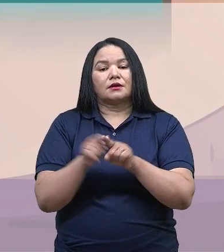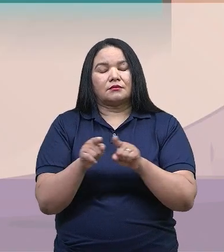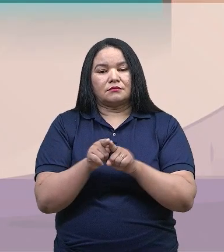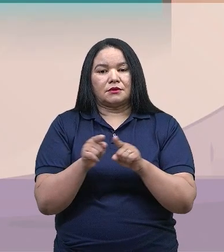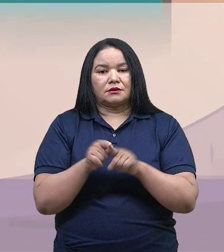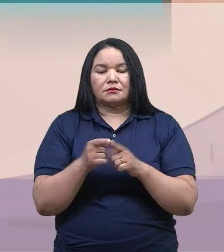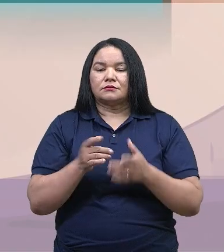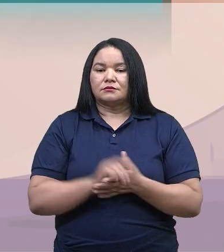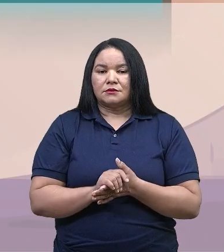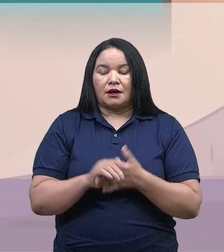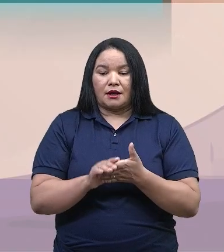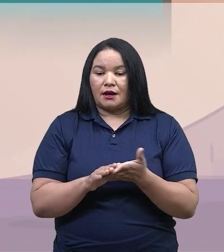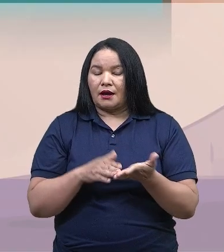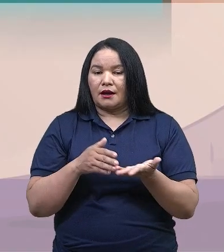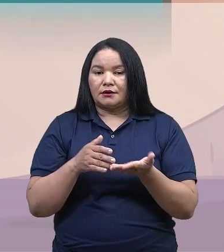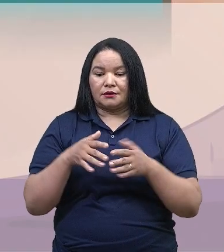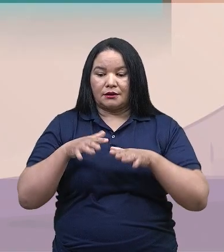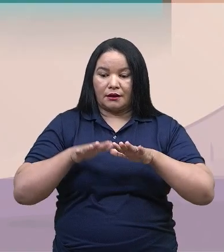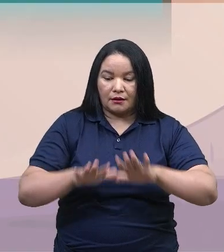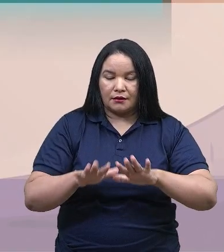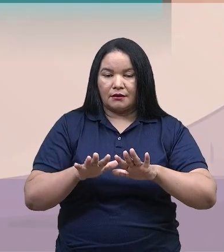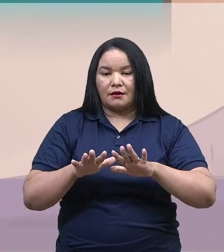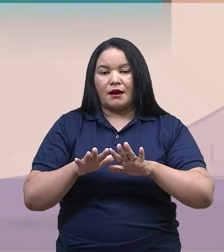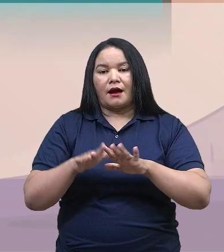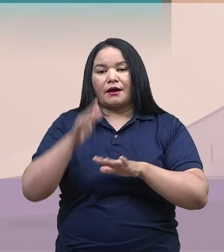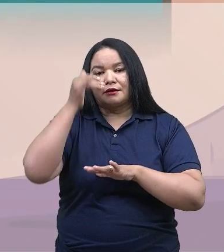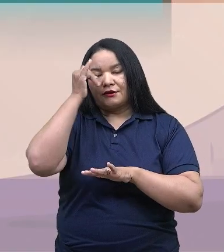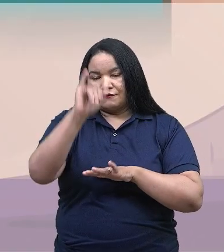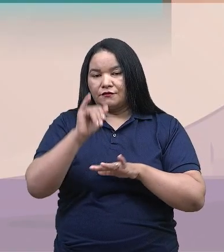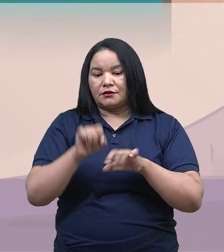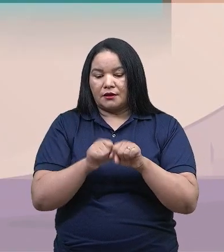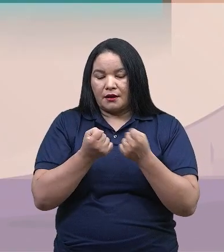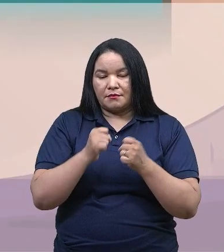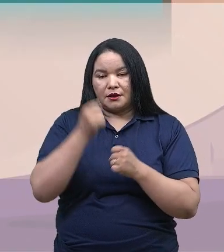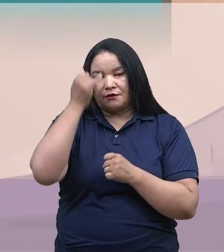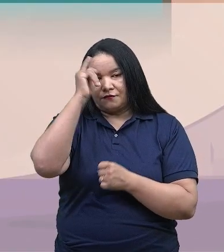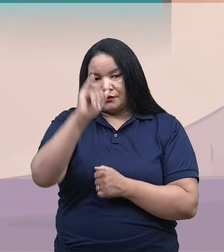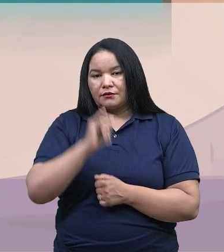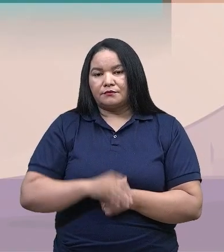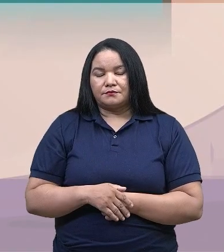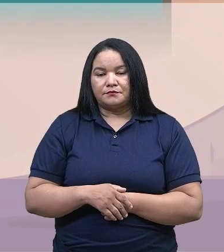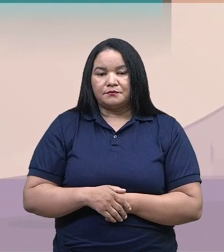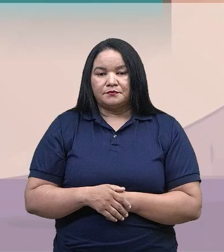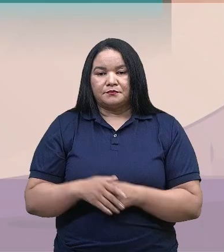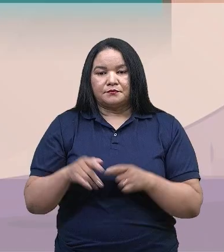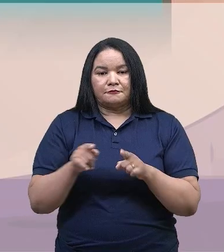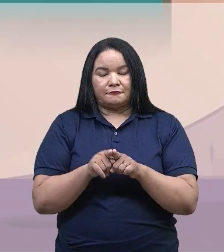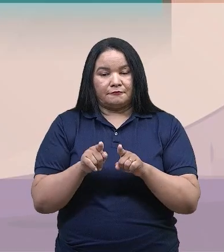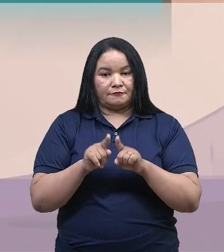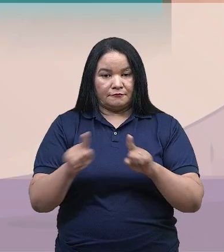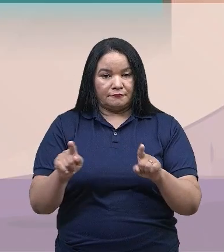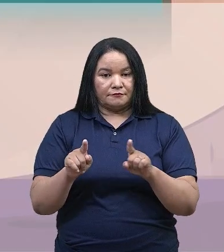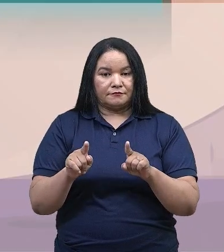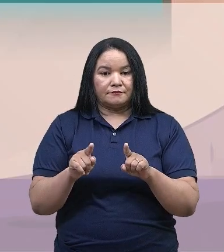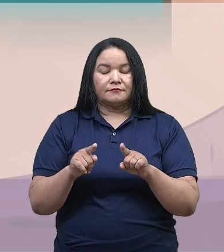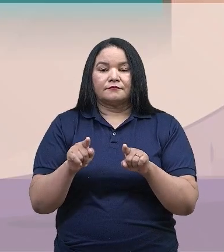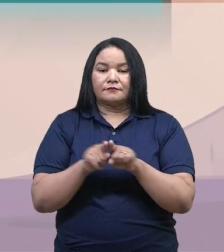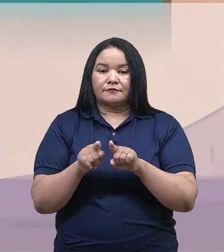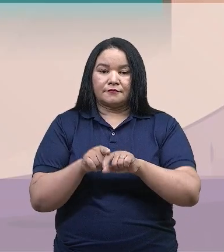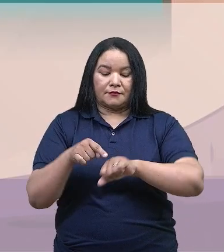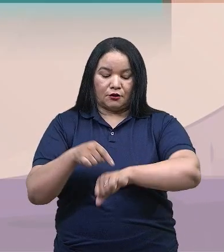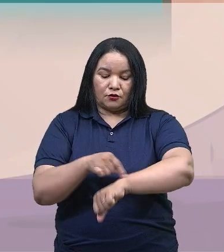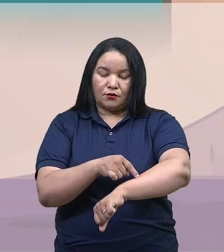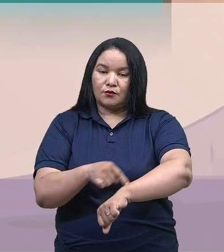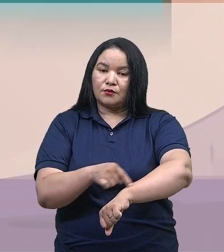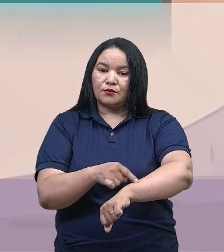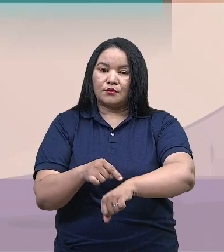da queda. Isso vai ajudar a evitar fraturas ali dos coles, né, ou, mais falando de forma mais clara, do rádio, que é o osso aqui do